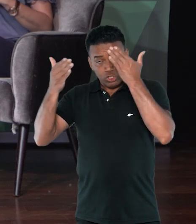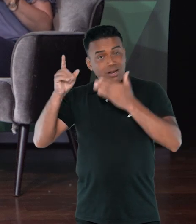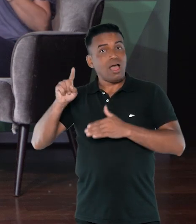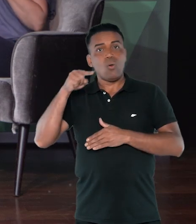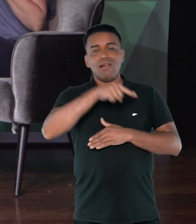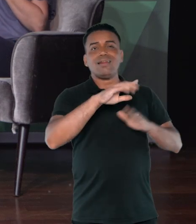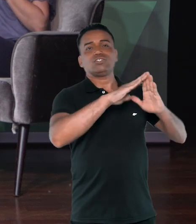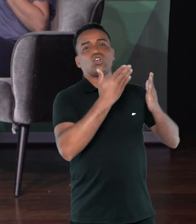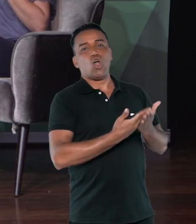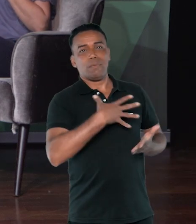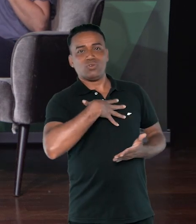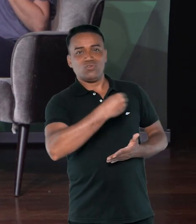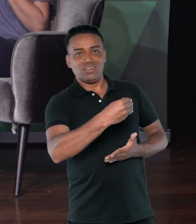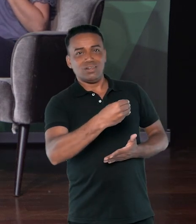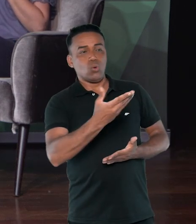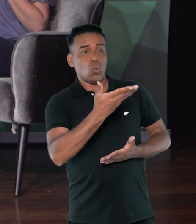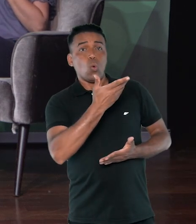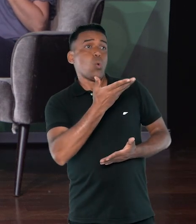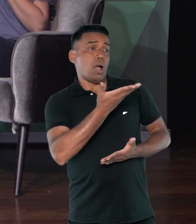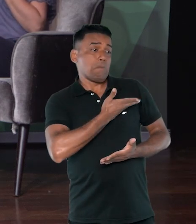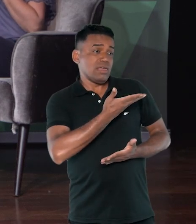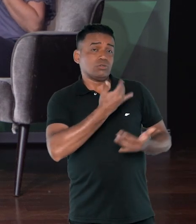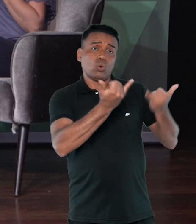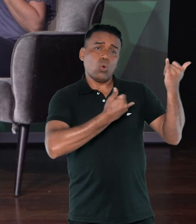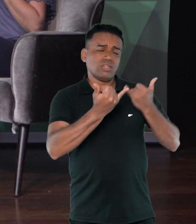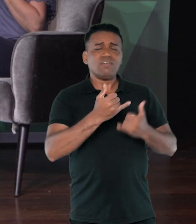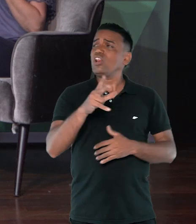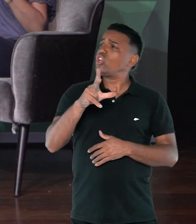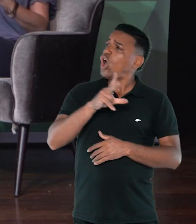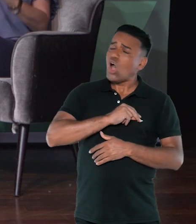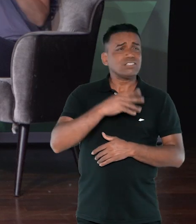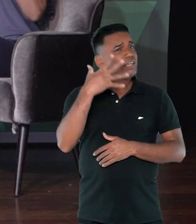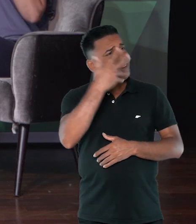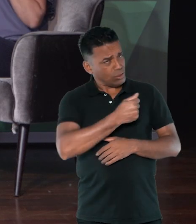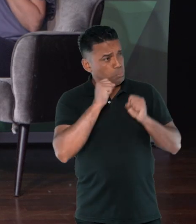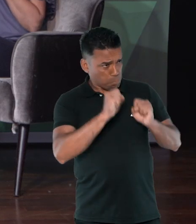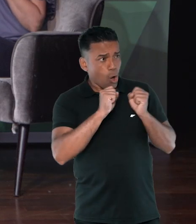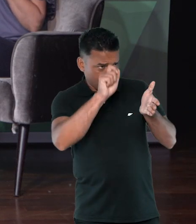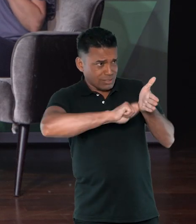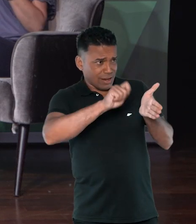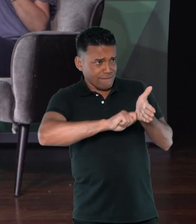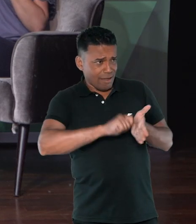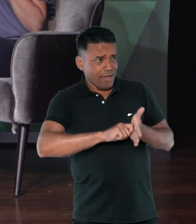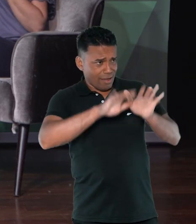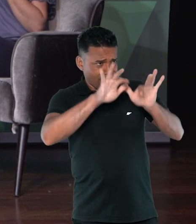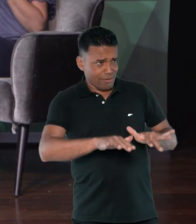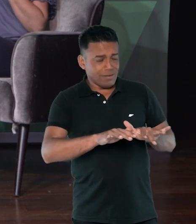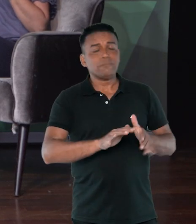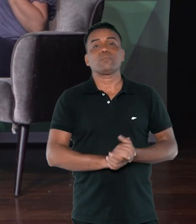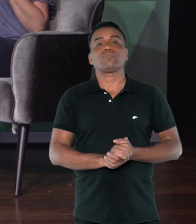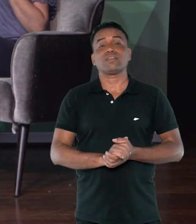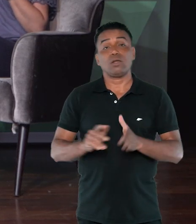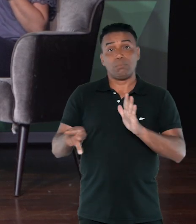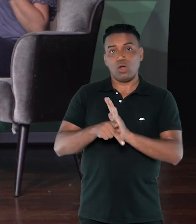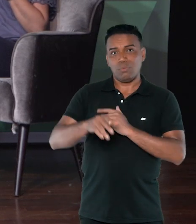contaram coisas que eu falei: nossa, que lindo isso. Posso escrever? E para os clientes, eu falei, olha, eu estou escrevendo um